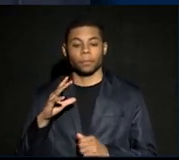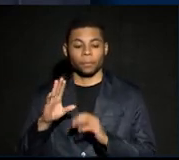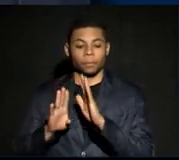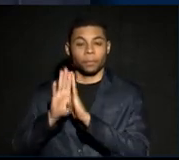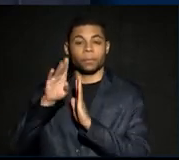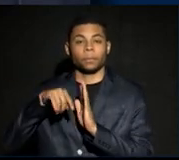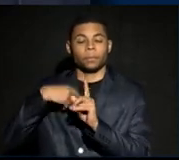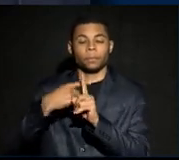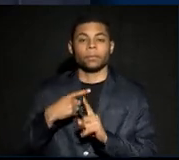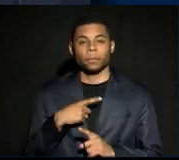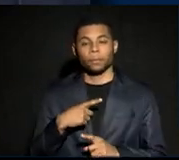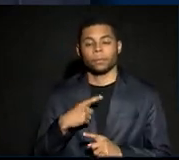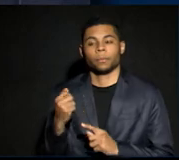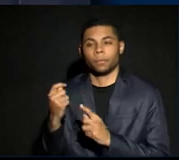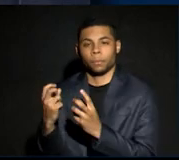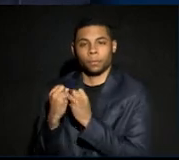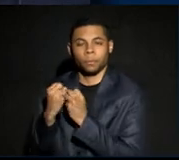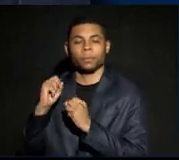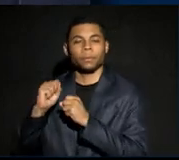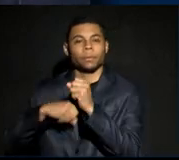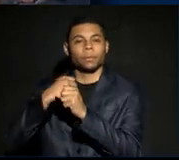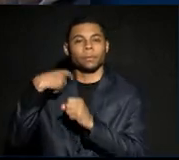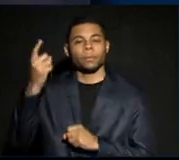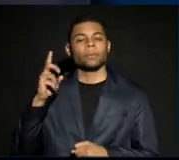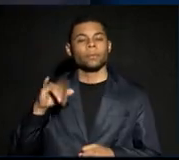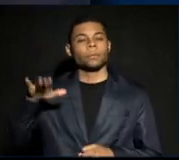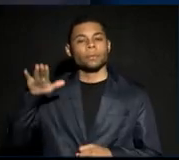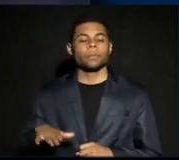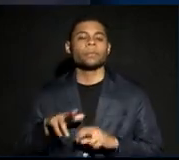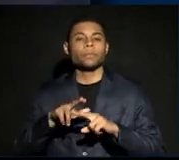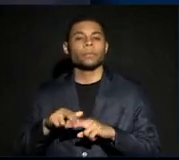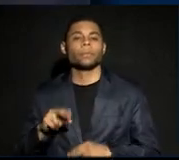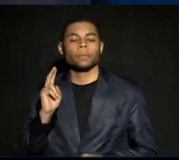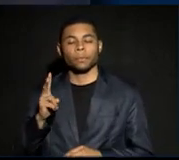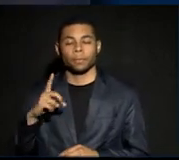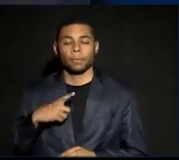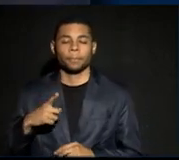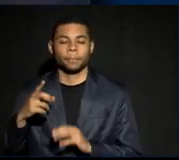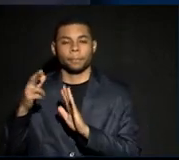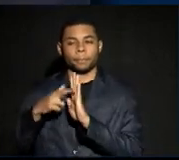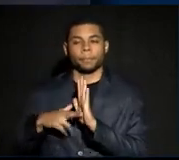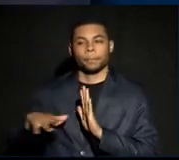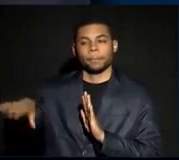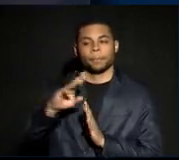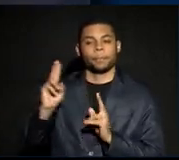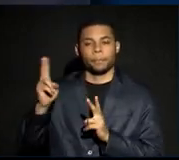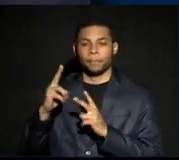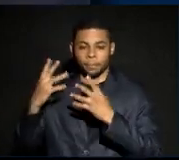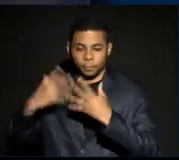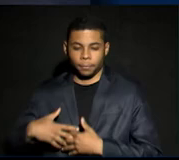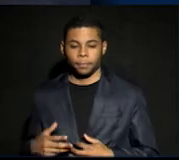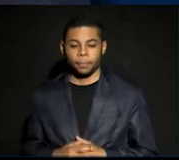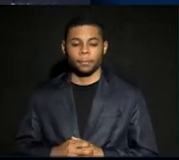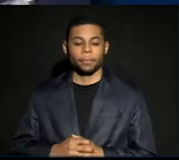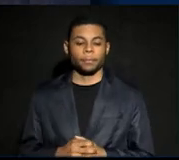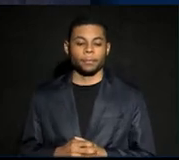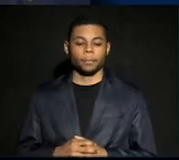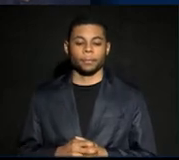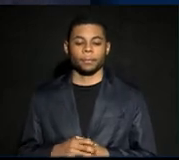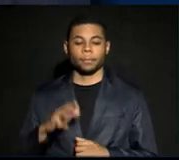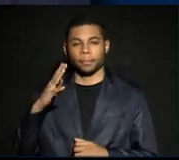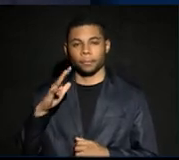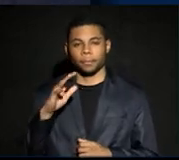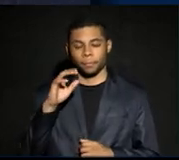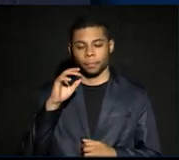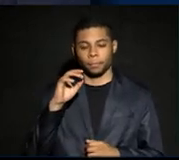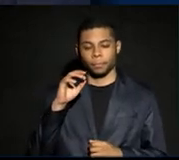crescimento da economia no próximo ano deve ser menor, deve ser baixo, porque é a política monetária funcionando. Um país que o juro real vai para em torno